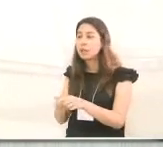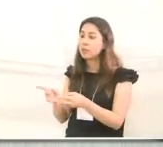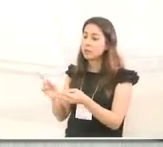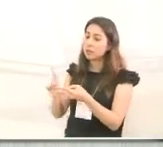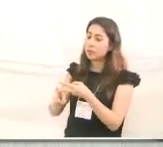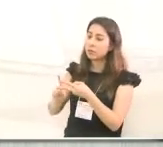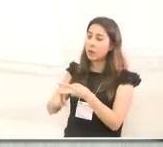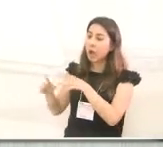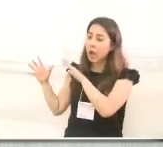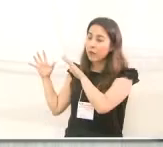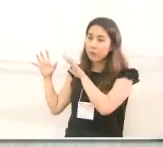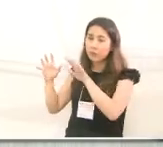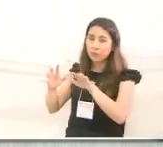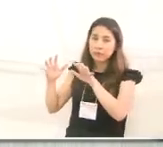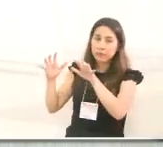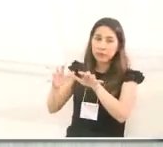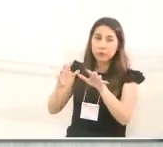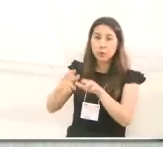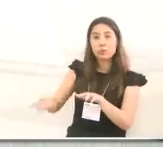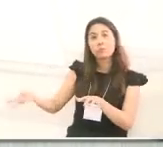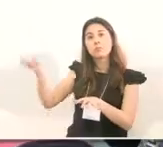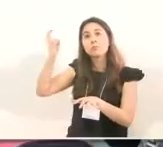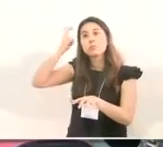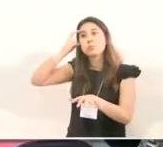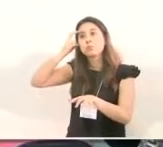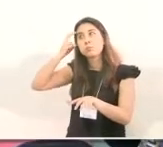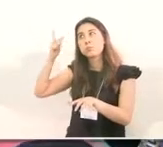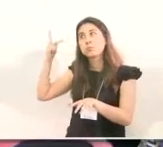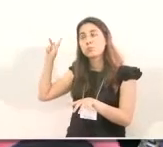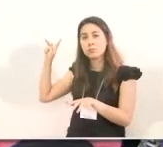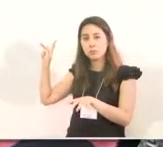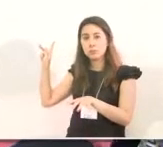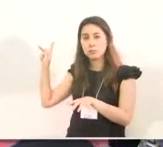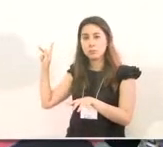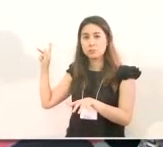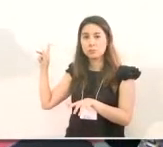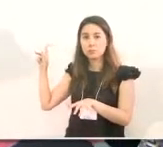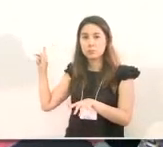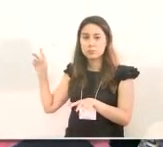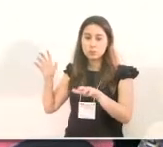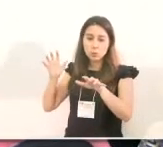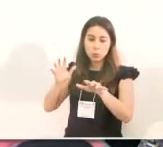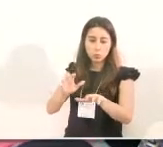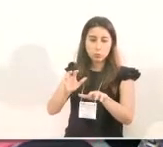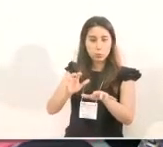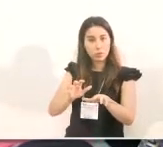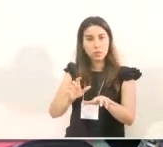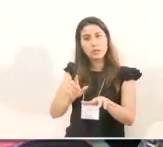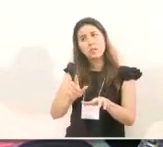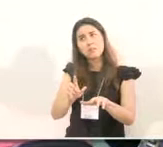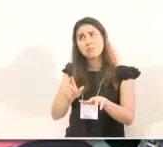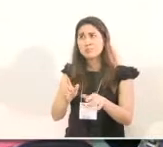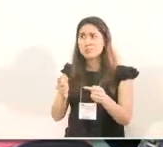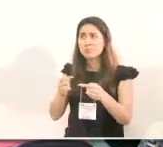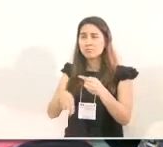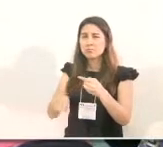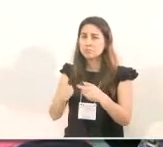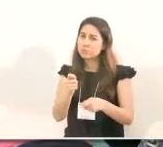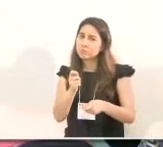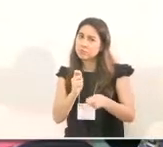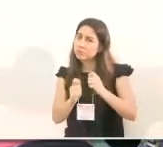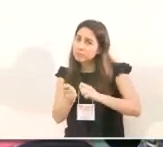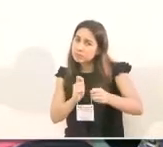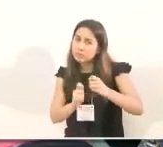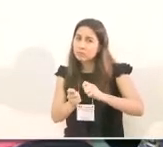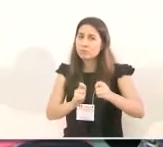a influência cultural não é não citando a parte econômica que óbvio foi fundamental foi a